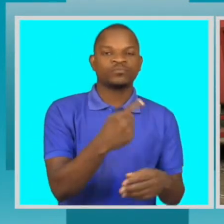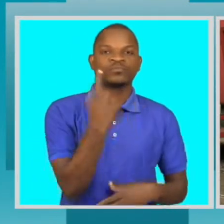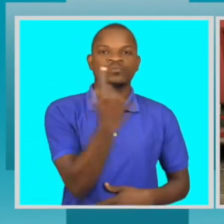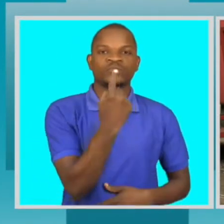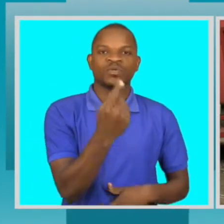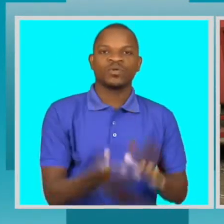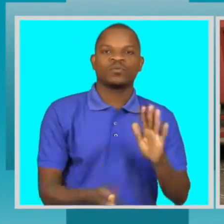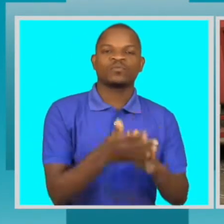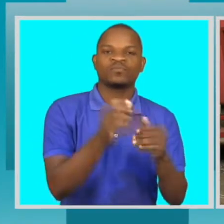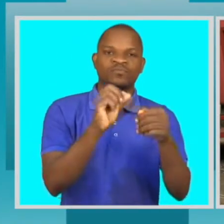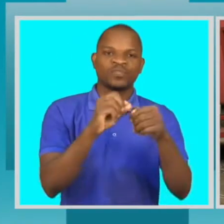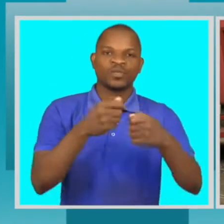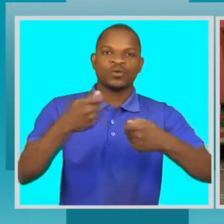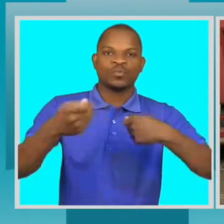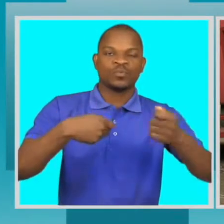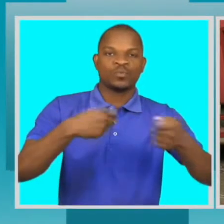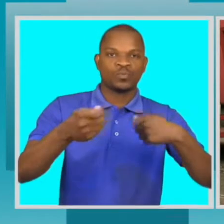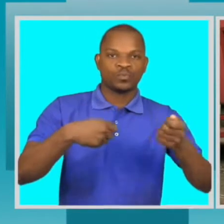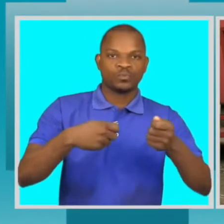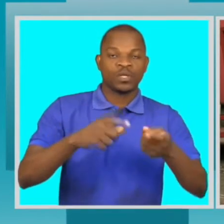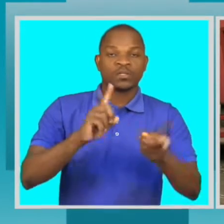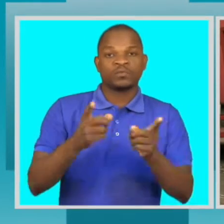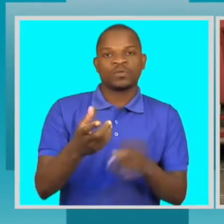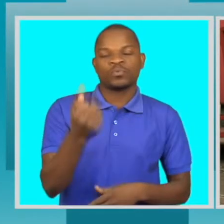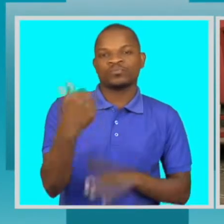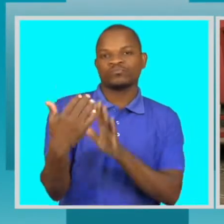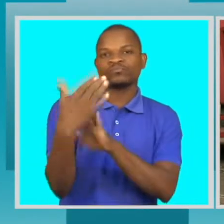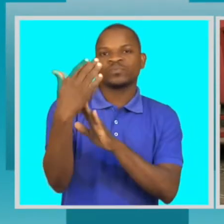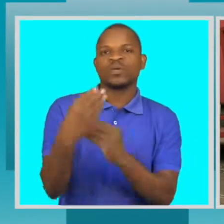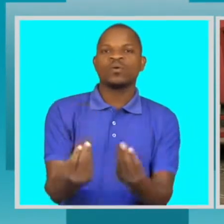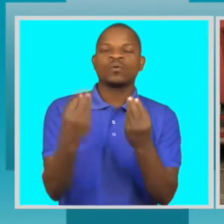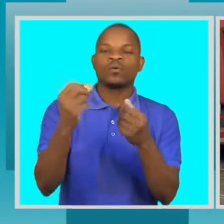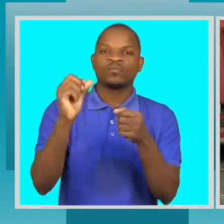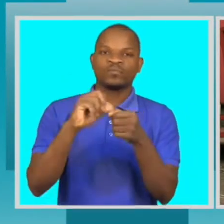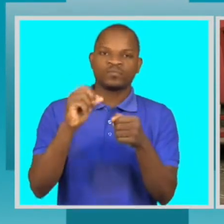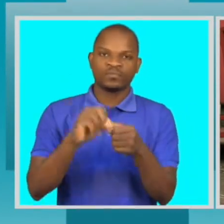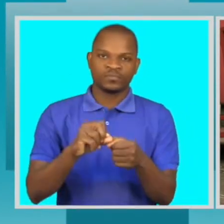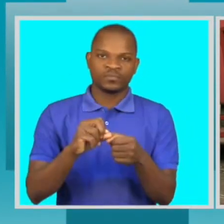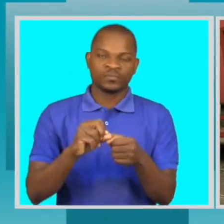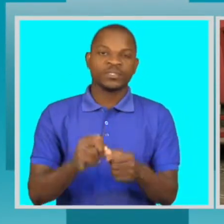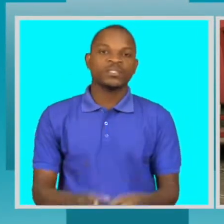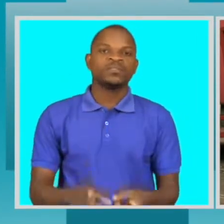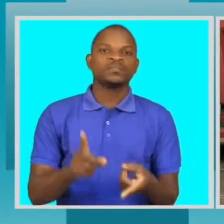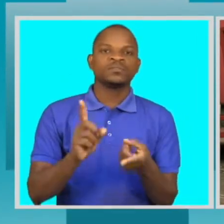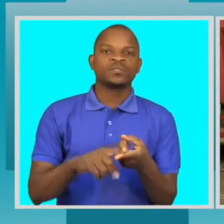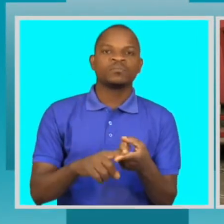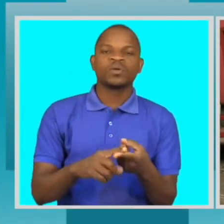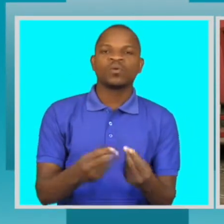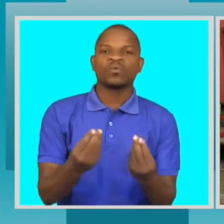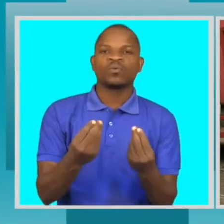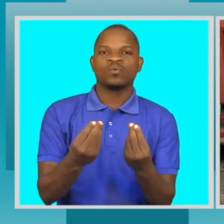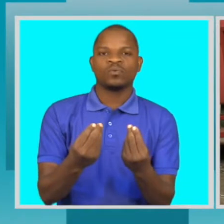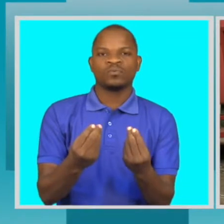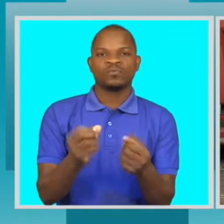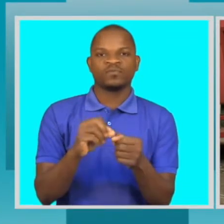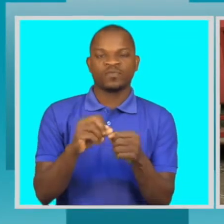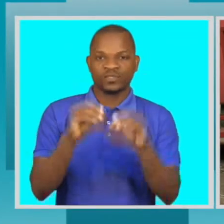um kit que começa a fazer um autonegócio. Talvez podiam explicar um pouco como é é feito, como é